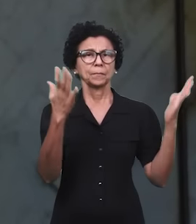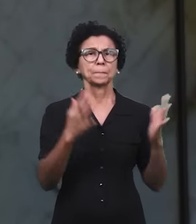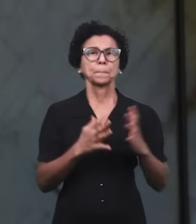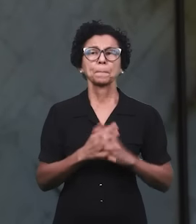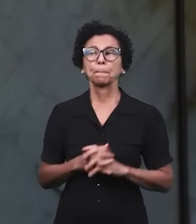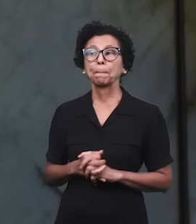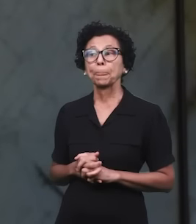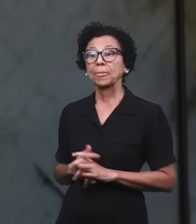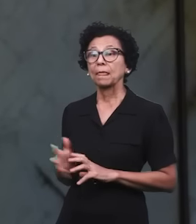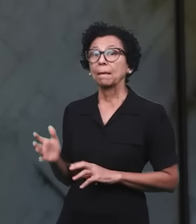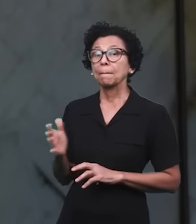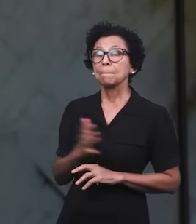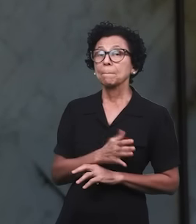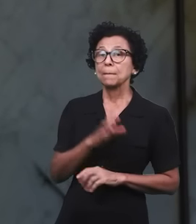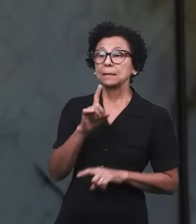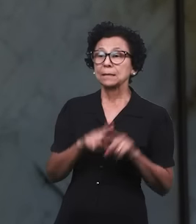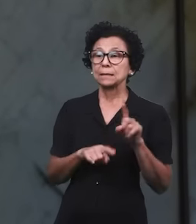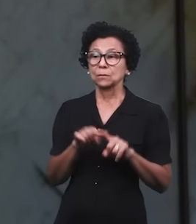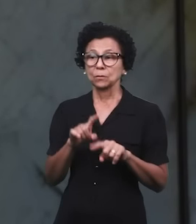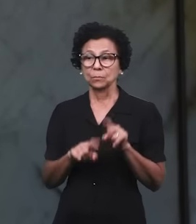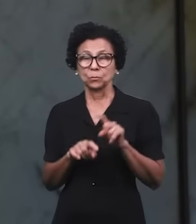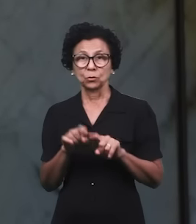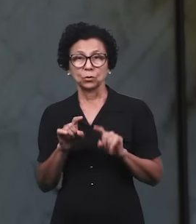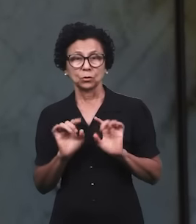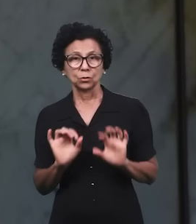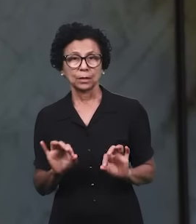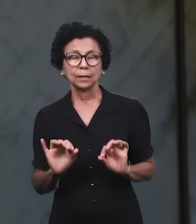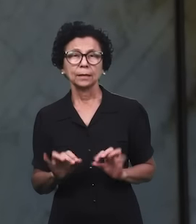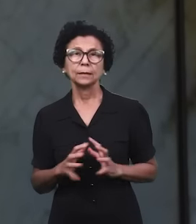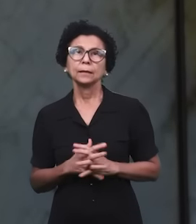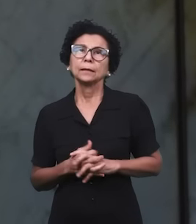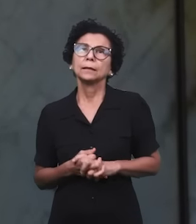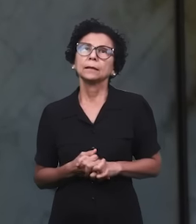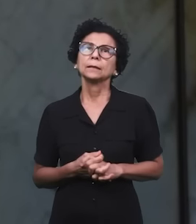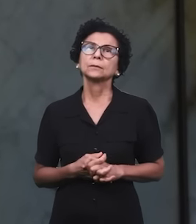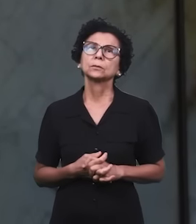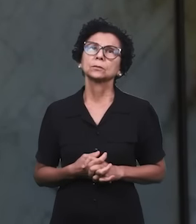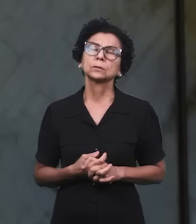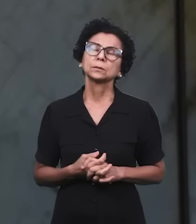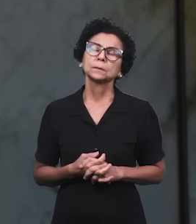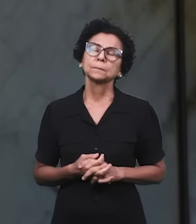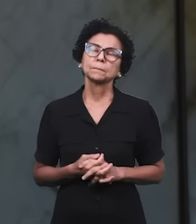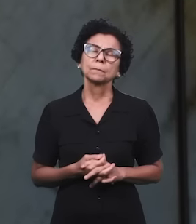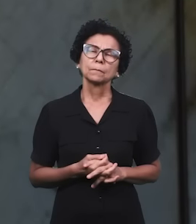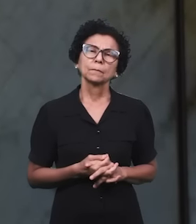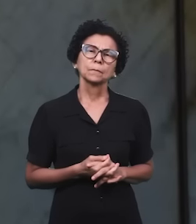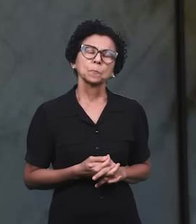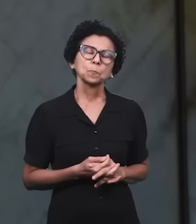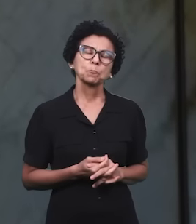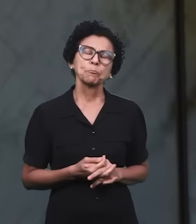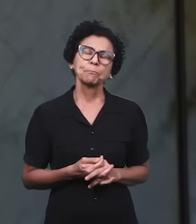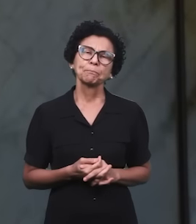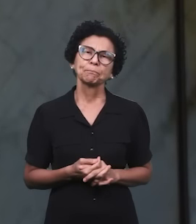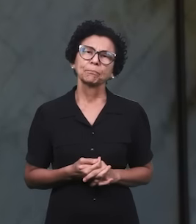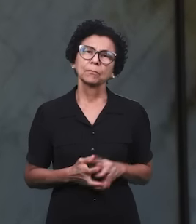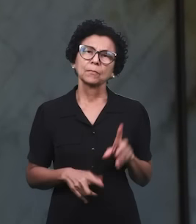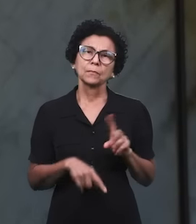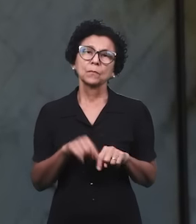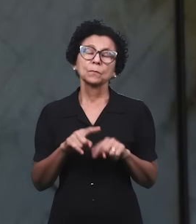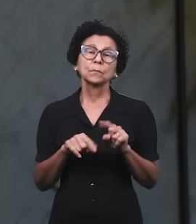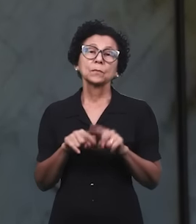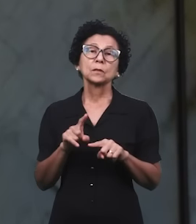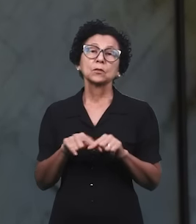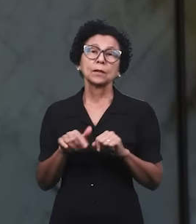elementos, eles não ficam soltos, não é? Como mencionamos aqui anteriormente, o pastor Rossetti também reforçou isso, a questão